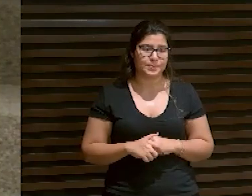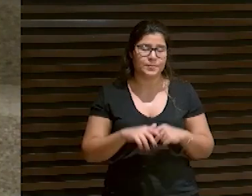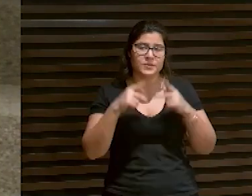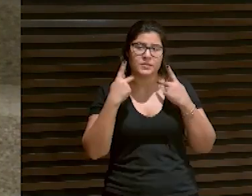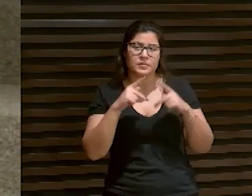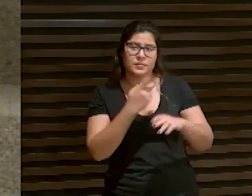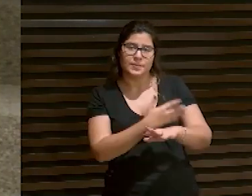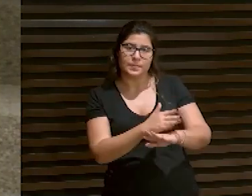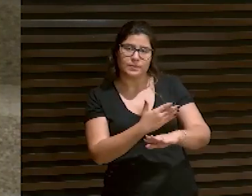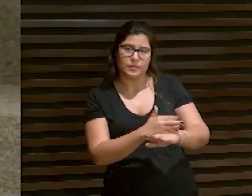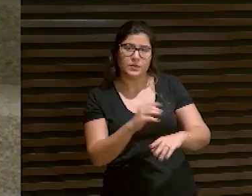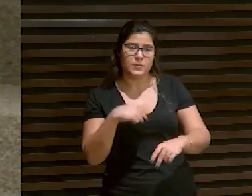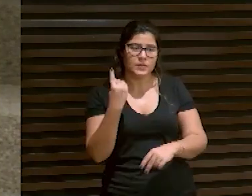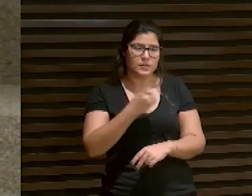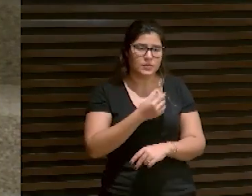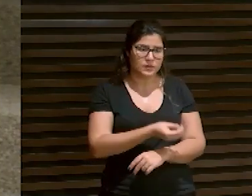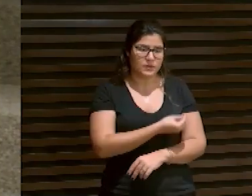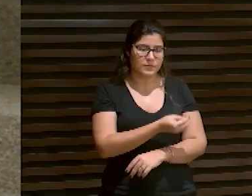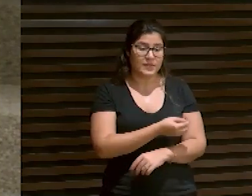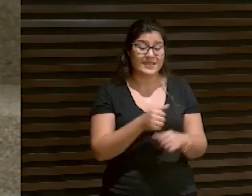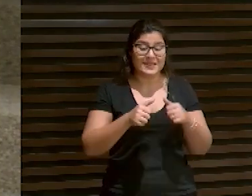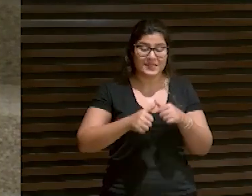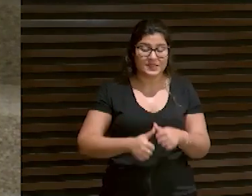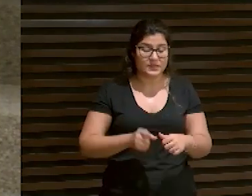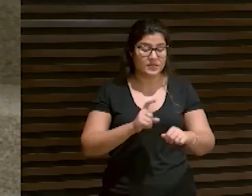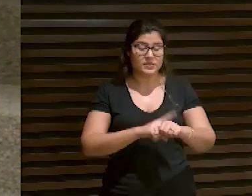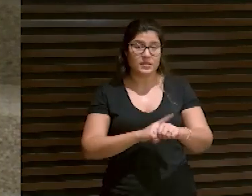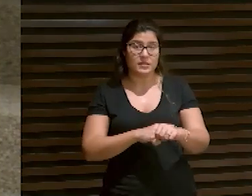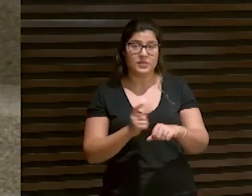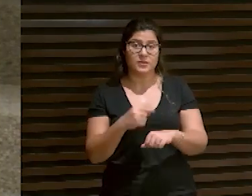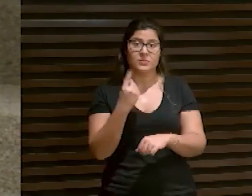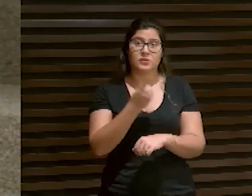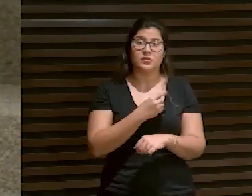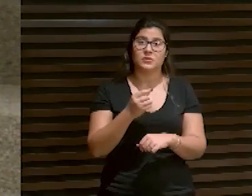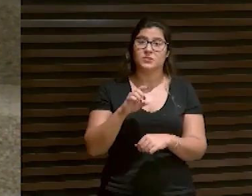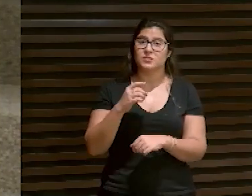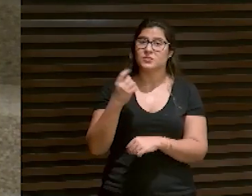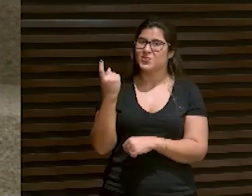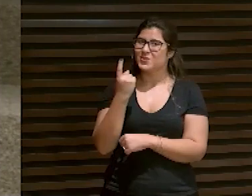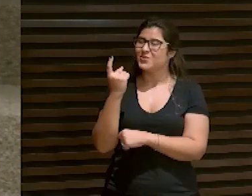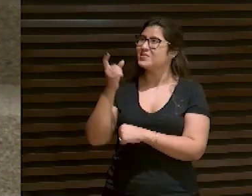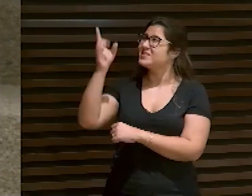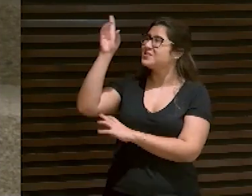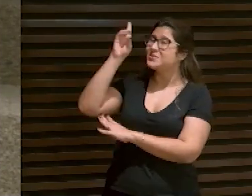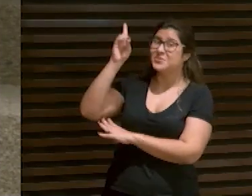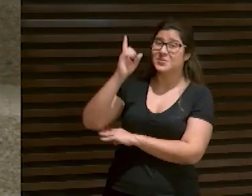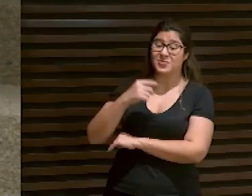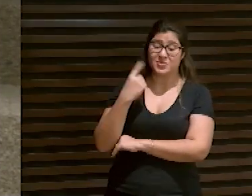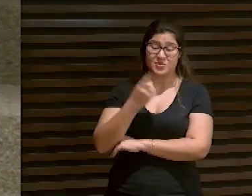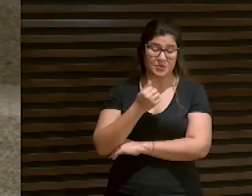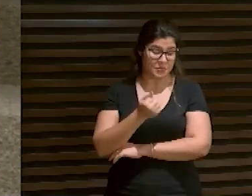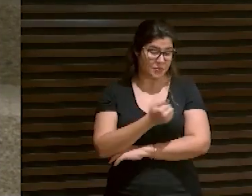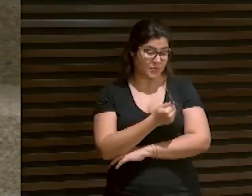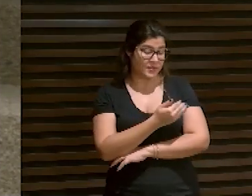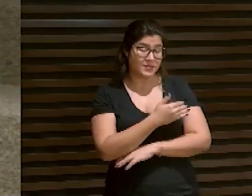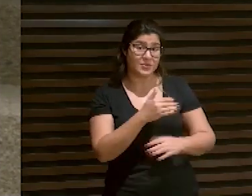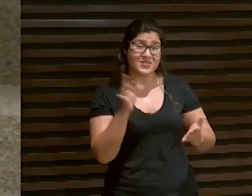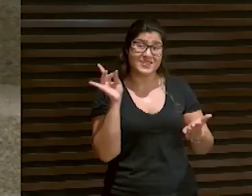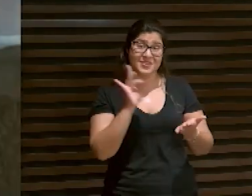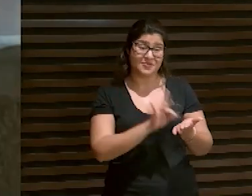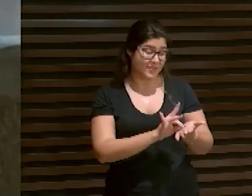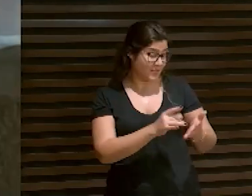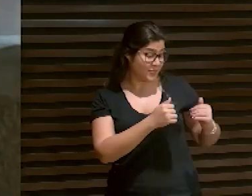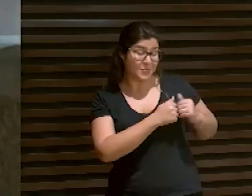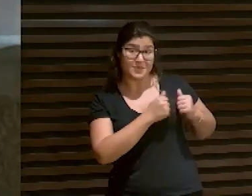vida, irmãos, são nestes momentos, onde estamos apenas com Deus, que o nosso coração ele de fato é exposto, e nós